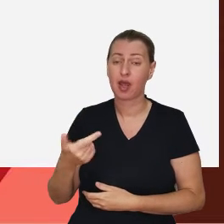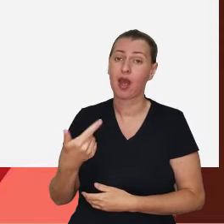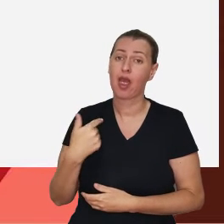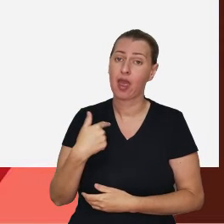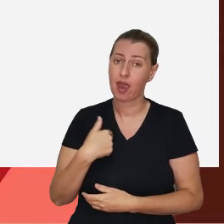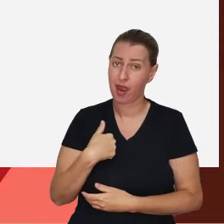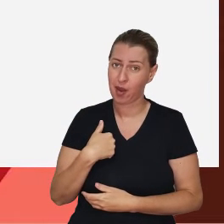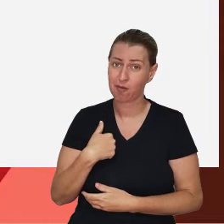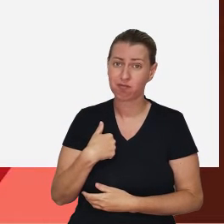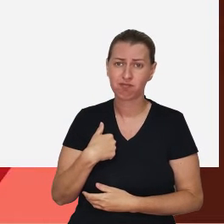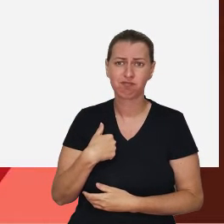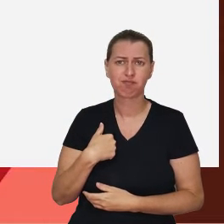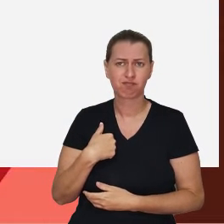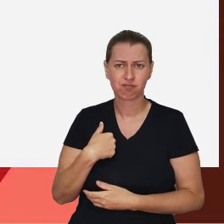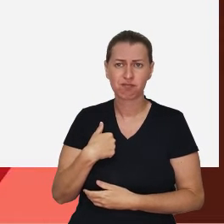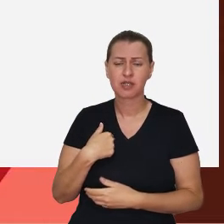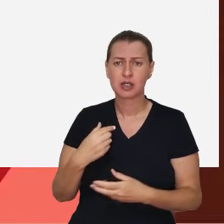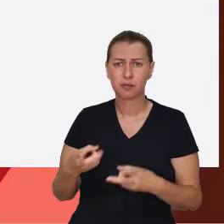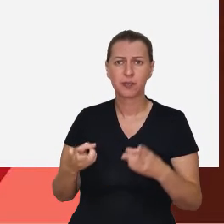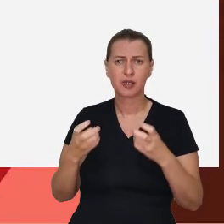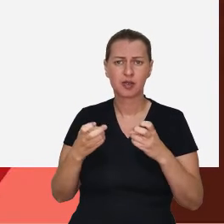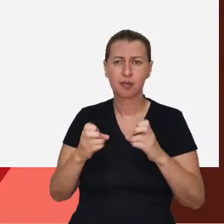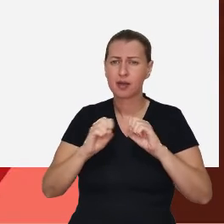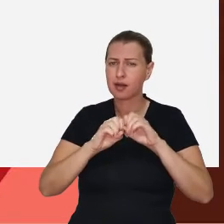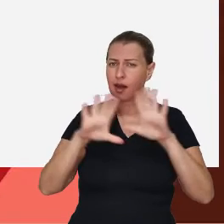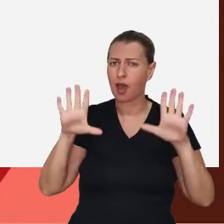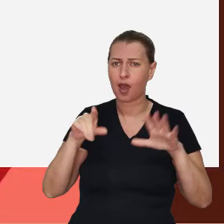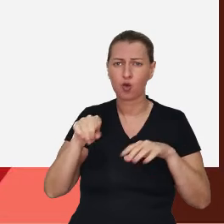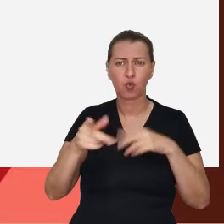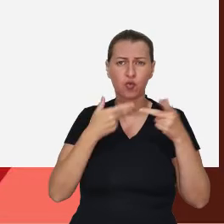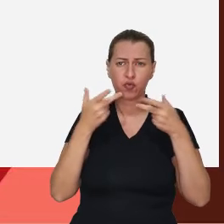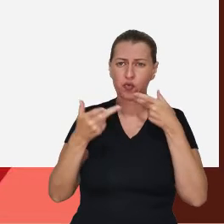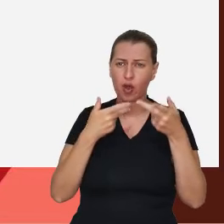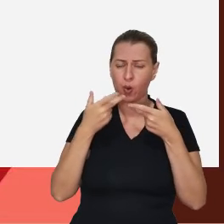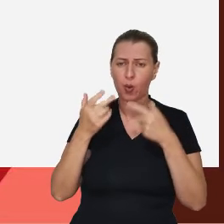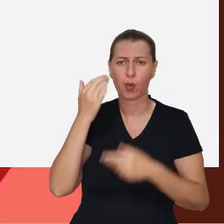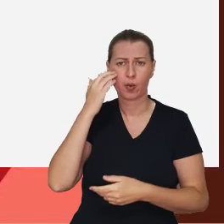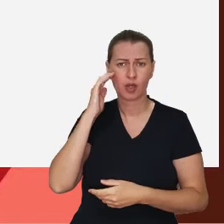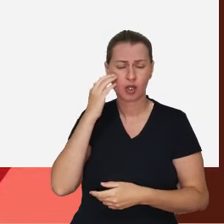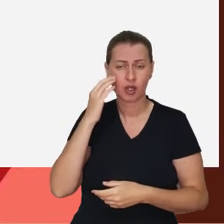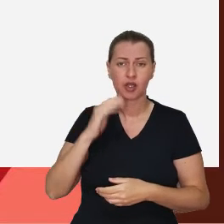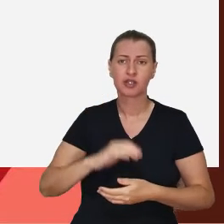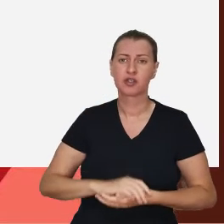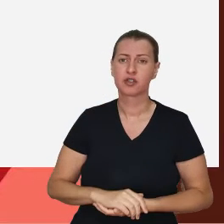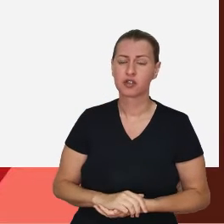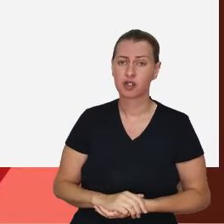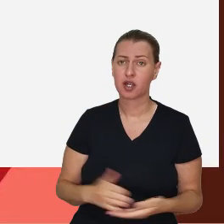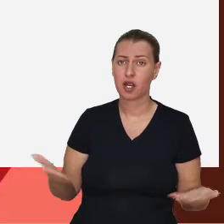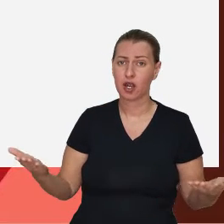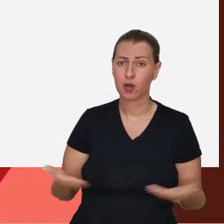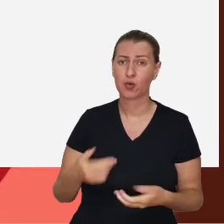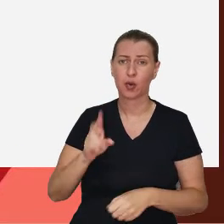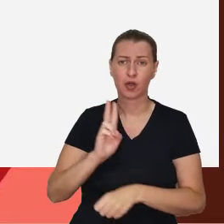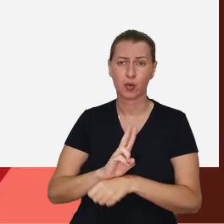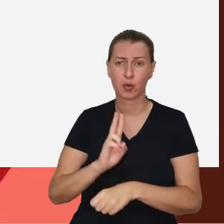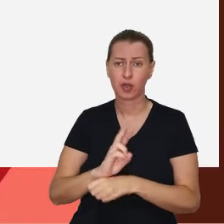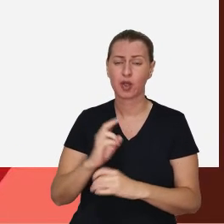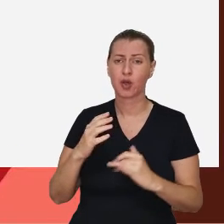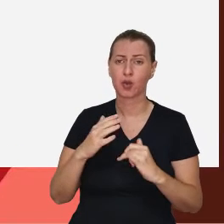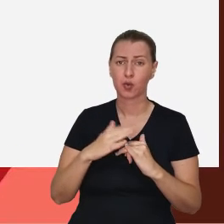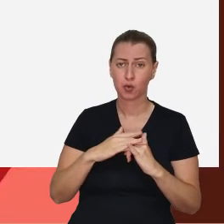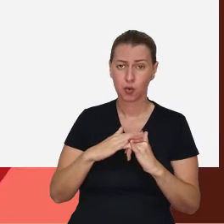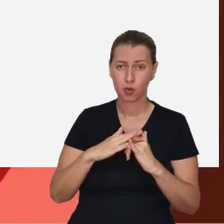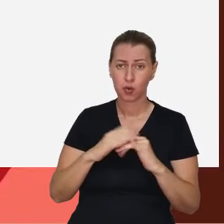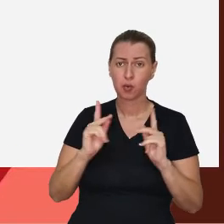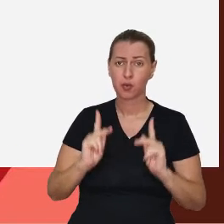Eu achei que foi bem esclarecedora a tua fala. Estou aqui monitorando aqui no YouTube. Pessoal que